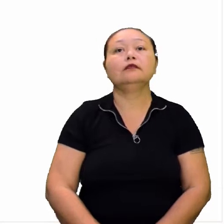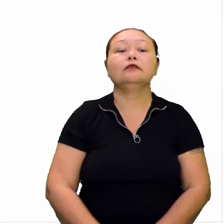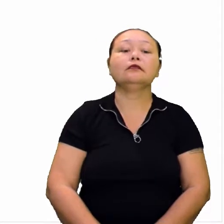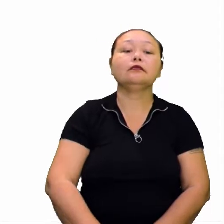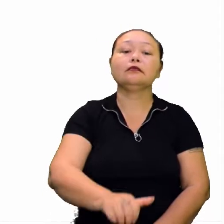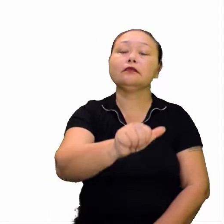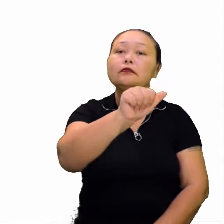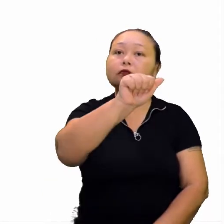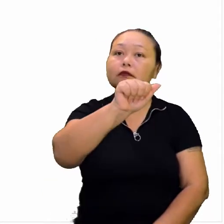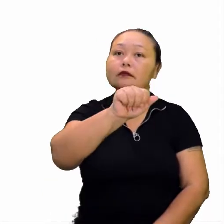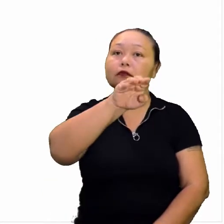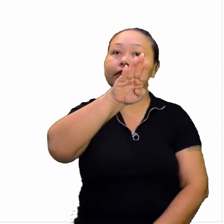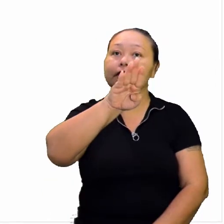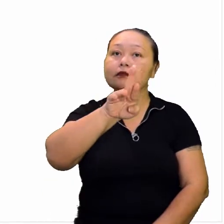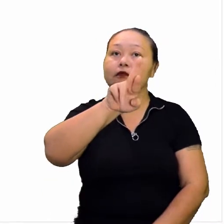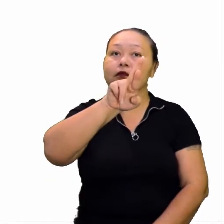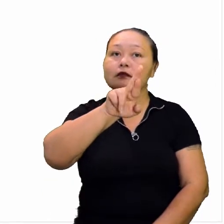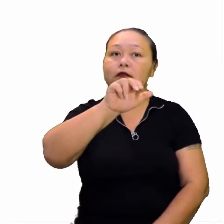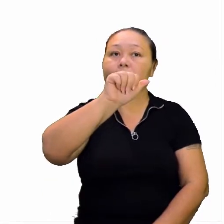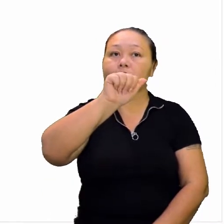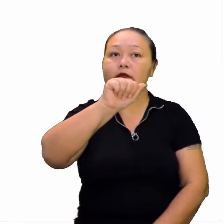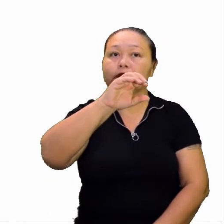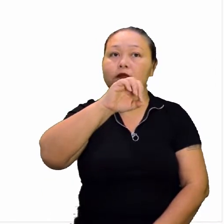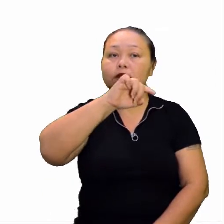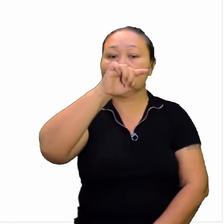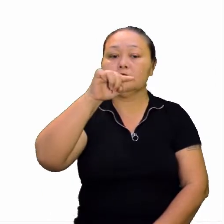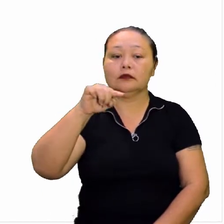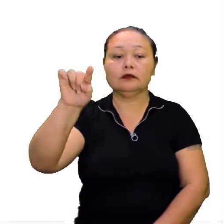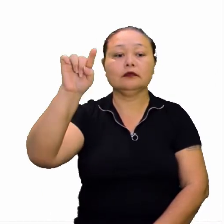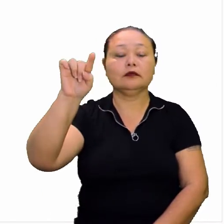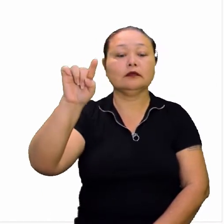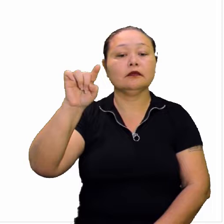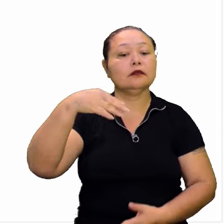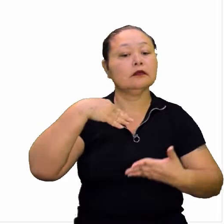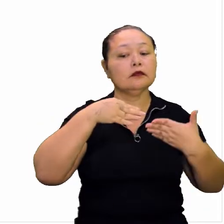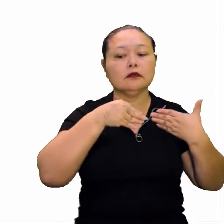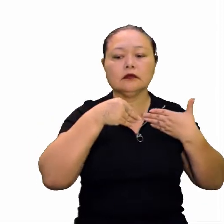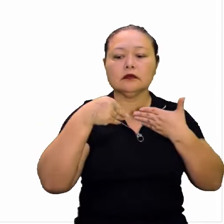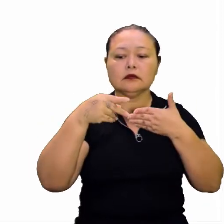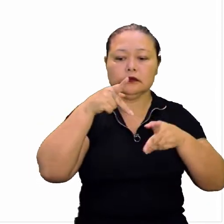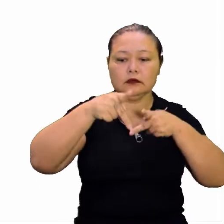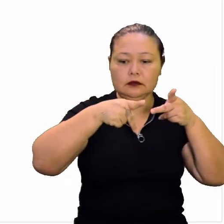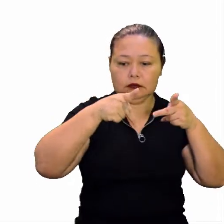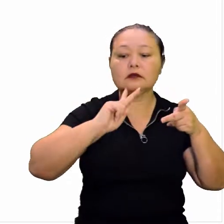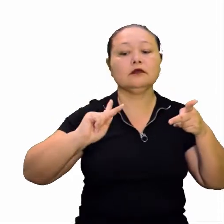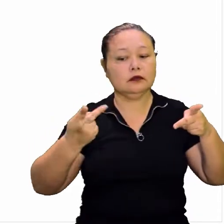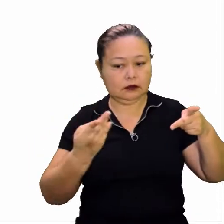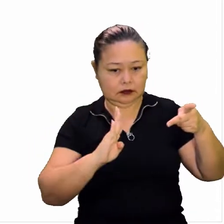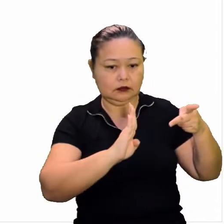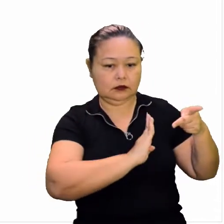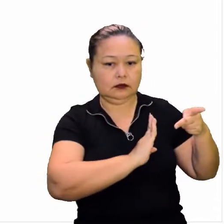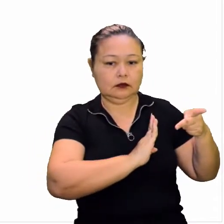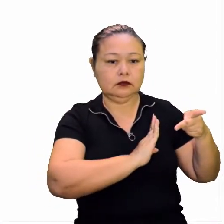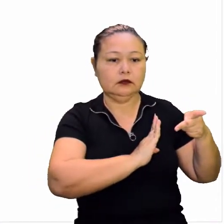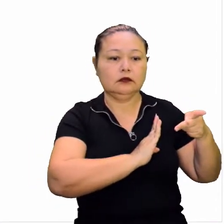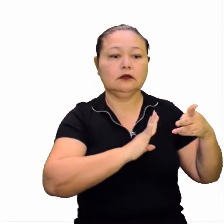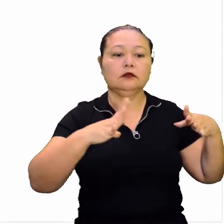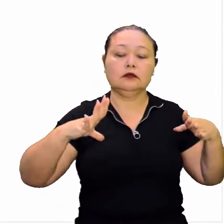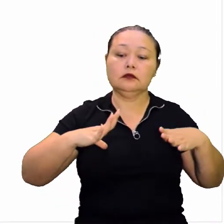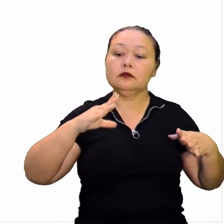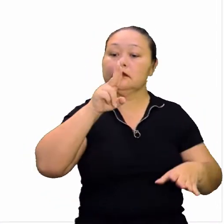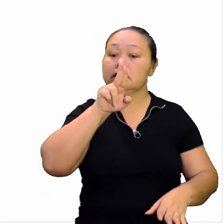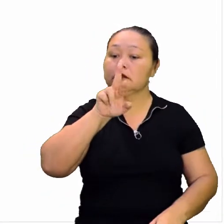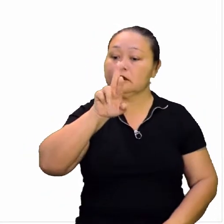Abraão, ele vai conduzir o seu povo, que são os hebreus, da cidade